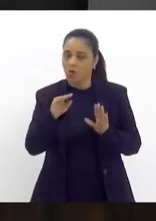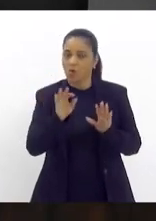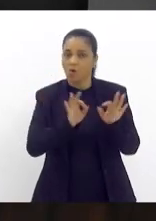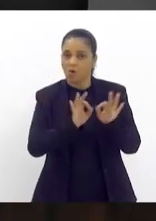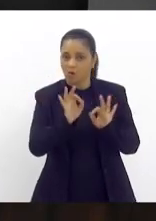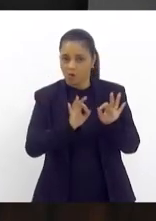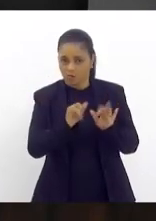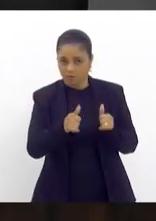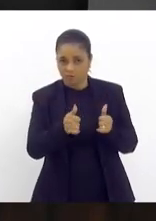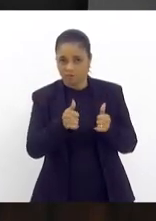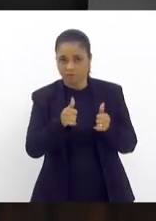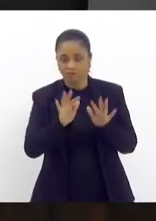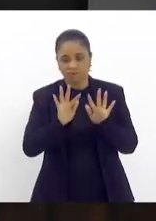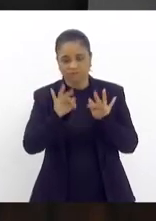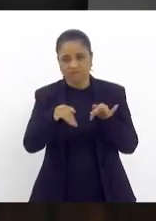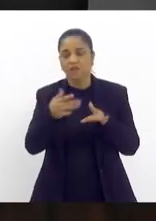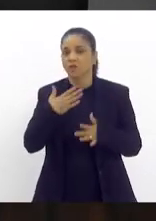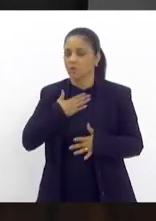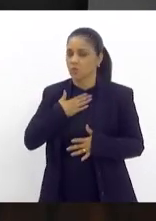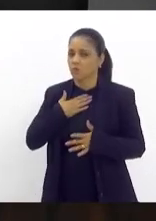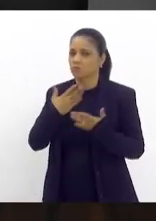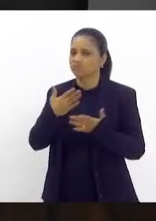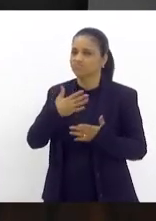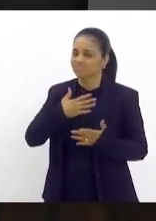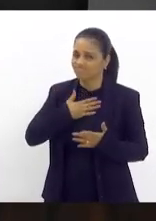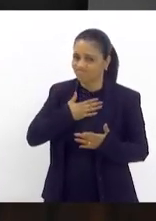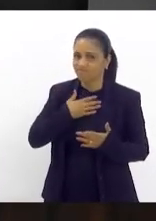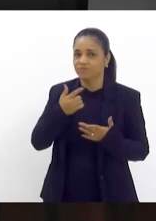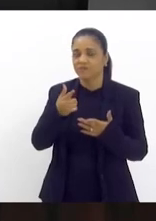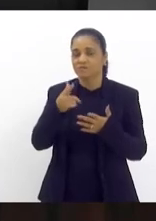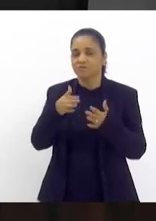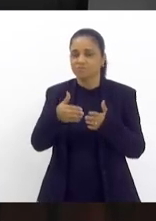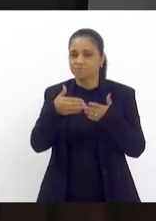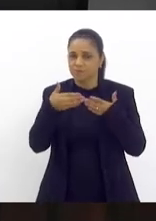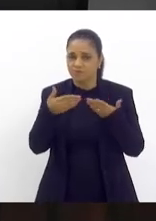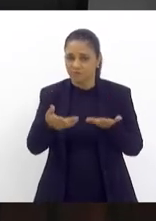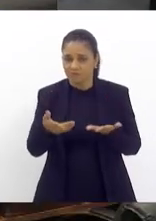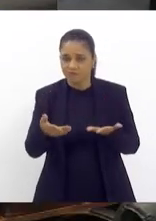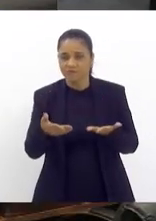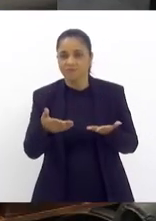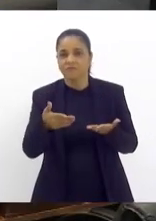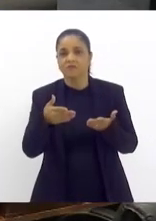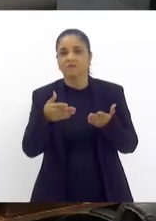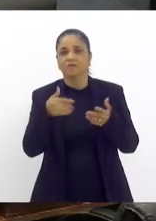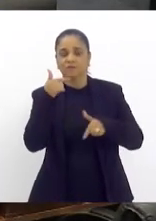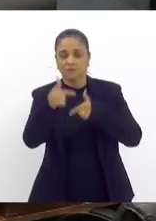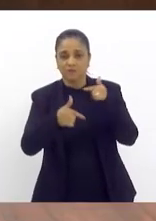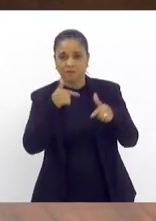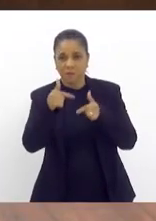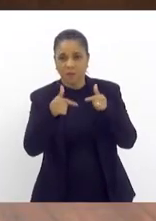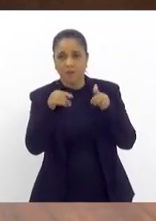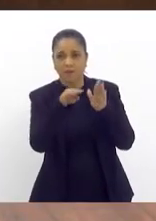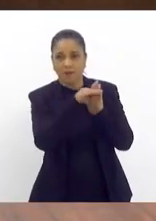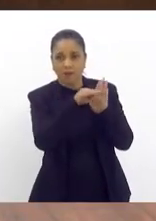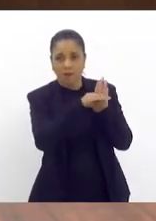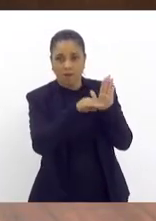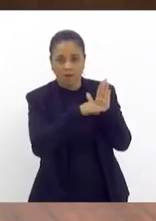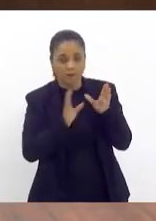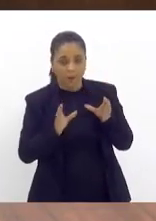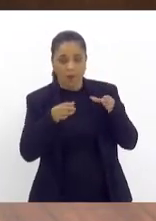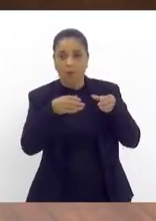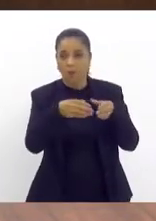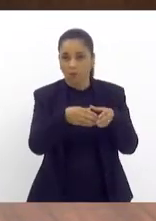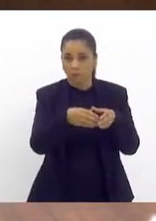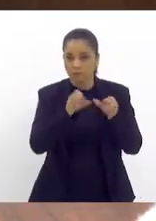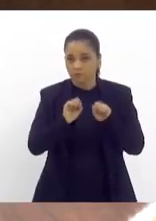encerrar o colhimento. É só porque eu gostaria de solicitar que Vossa Excelência chame os trabalhos à ordem e solicite à Comissão